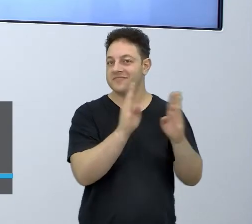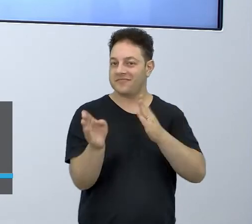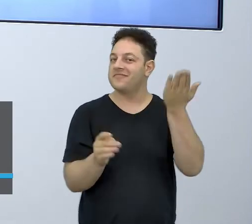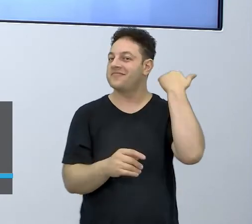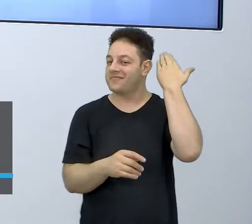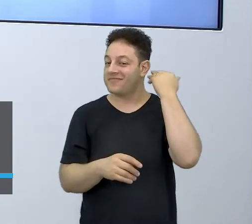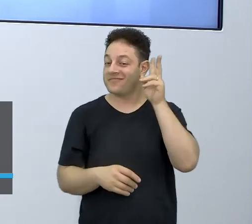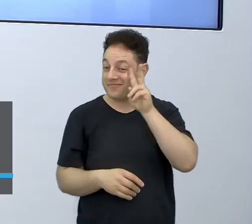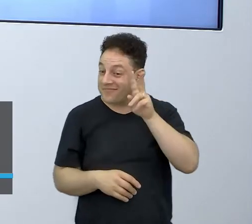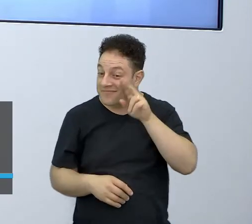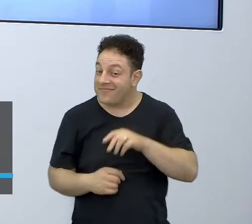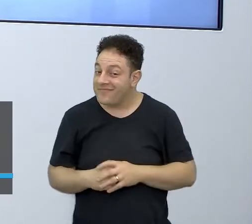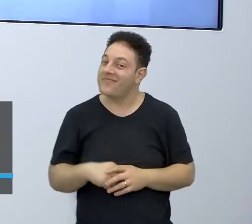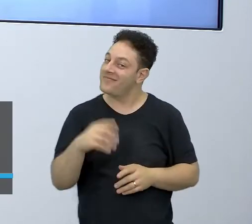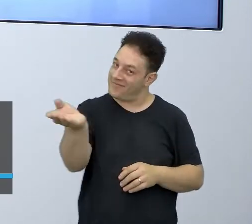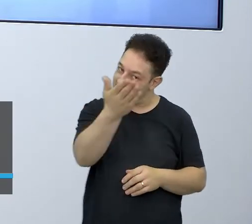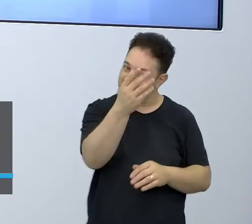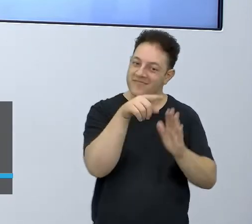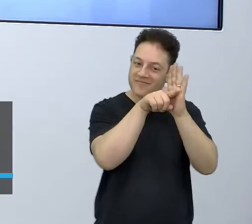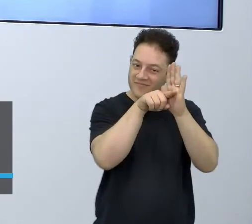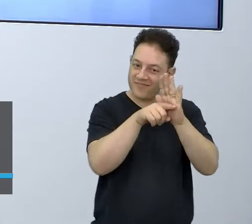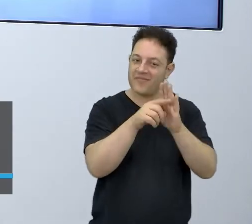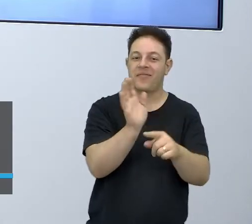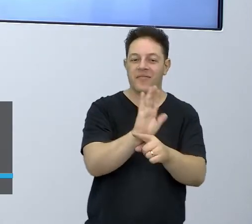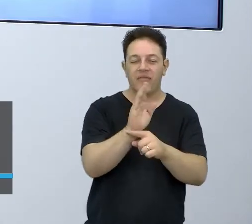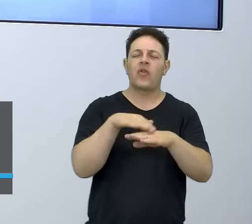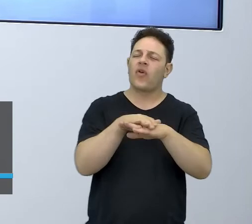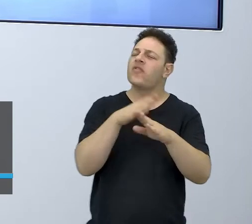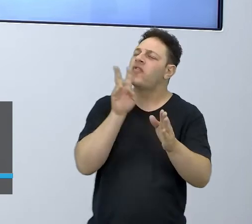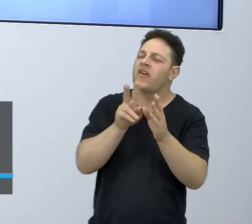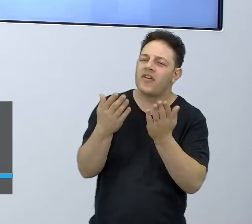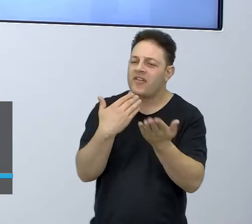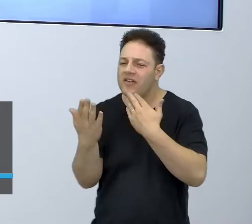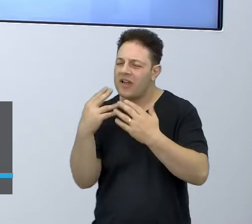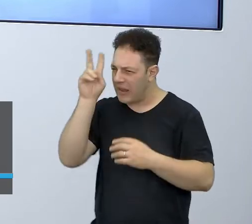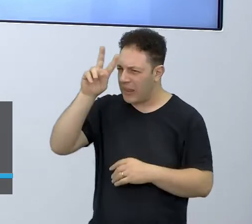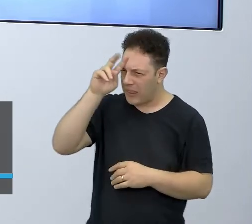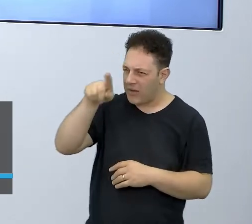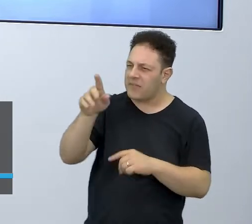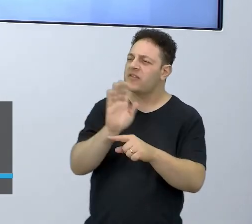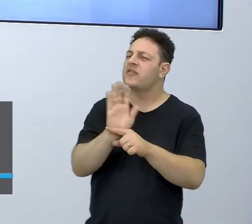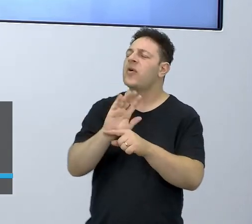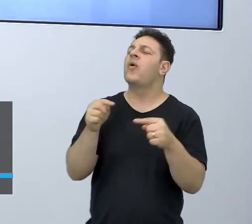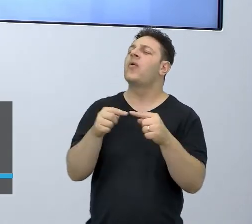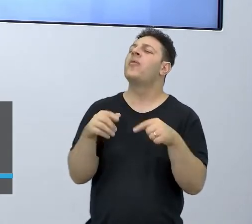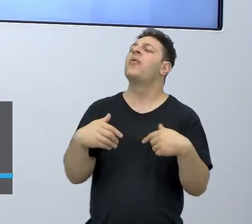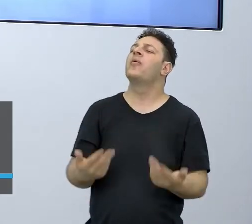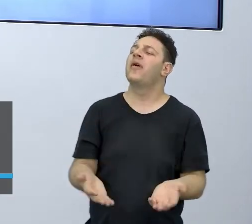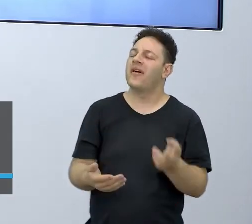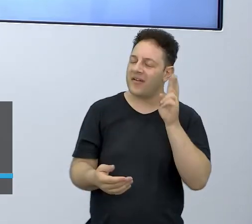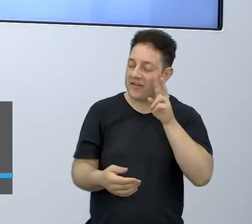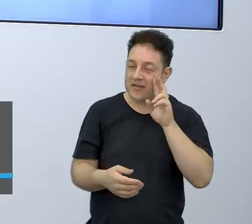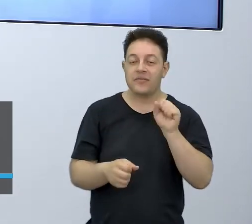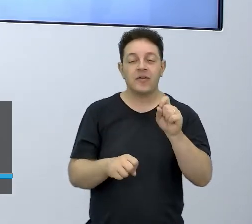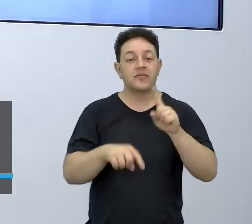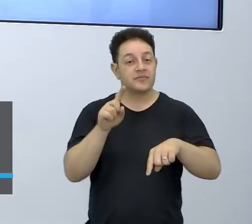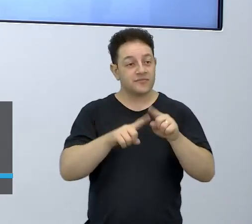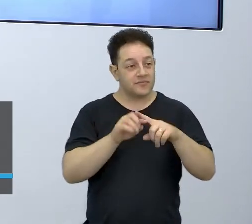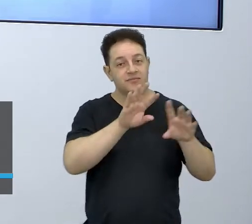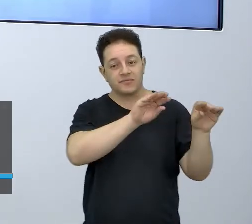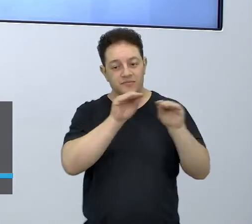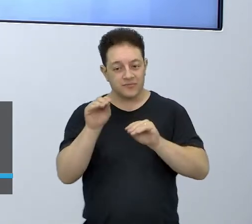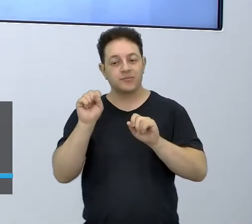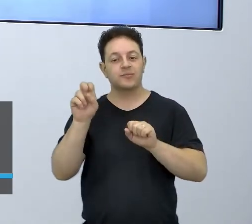que é, hein? Tem que pesquisar, aí tem que conversar com a galera aí que fez esse outro componente para saber quais os materiais que a gente pode